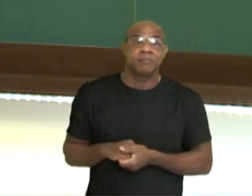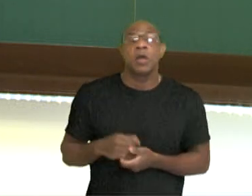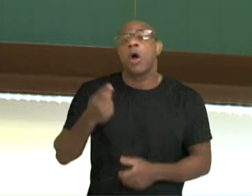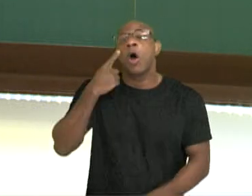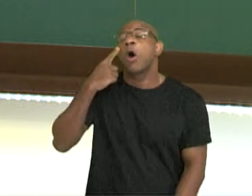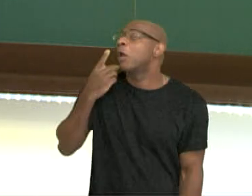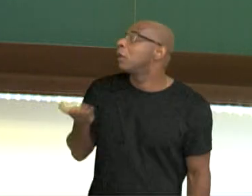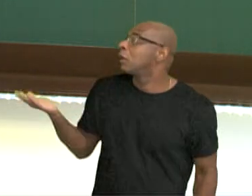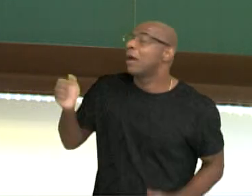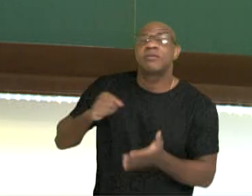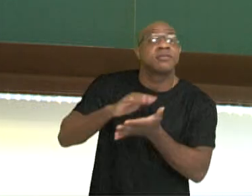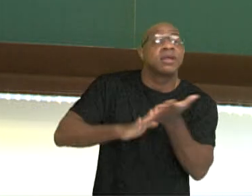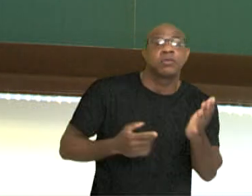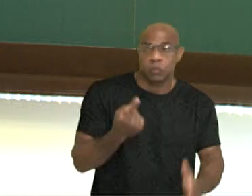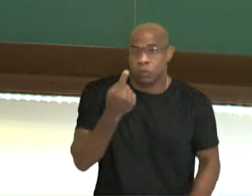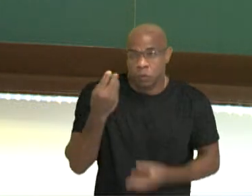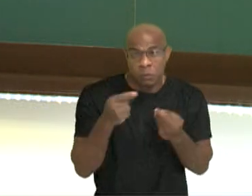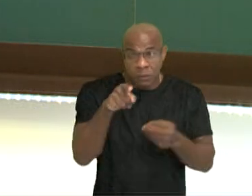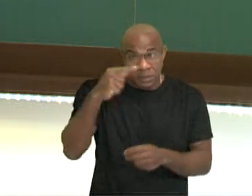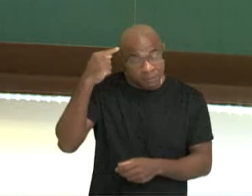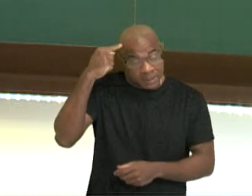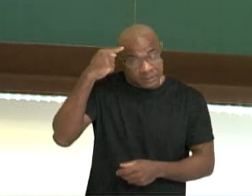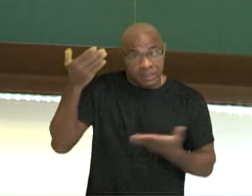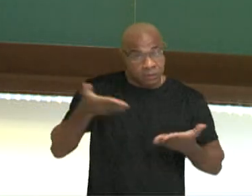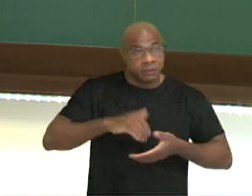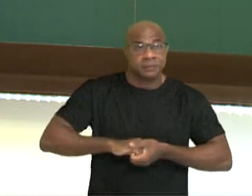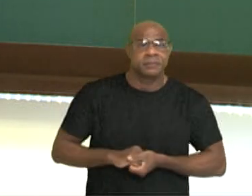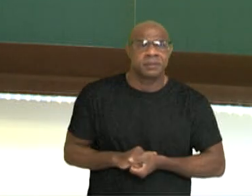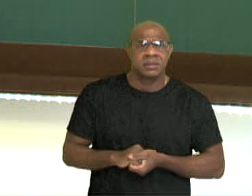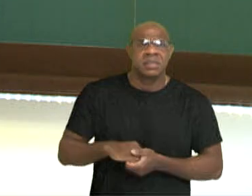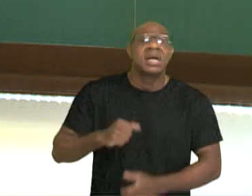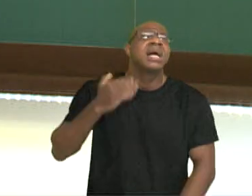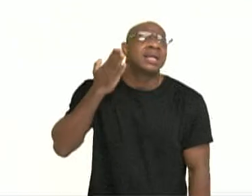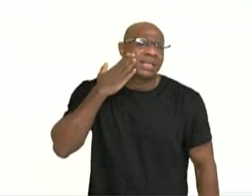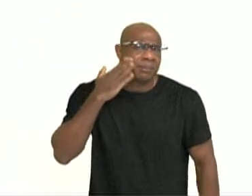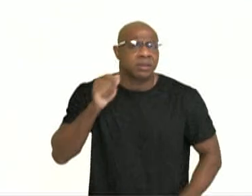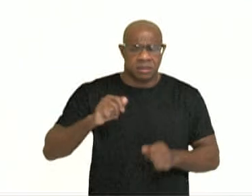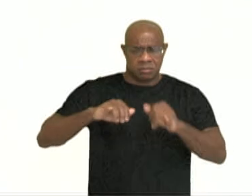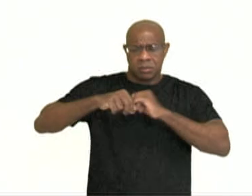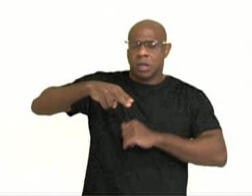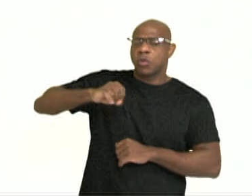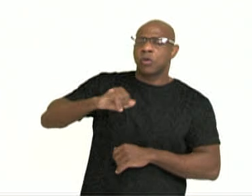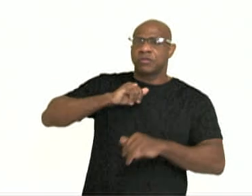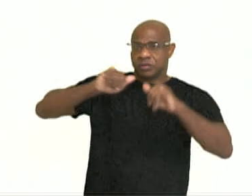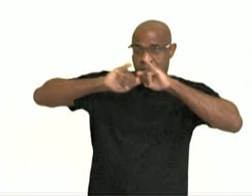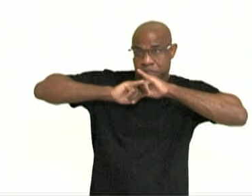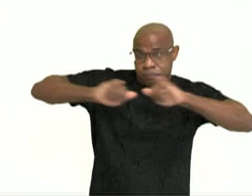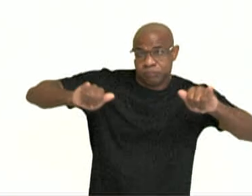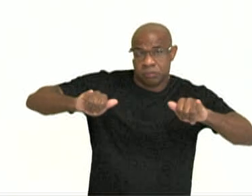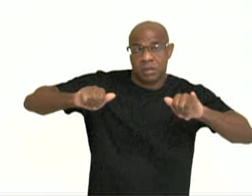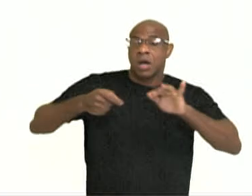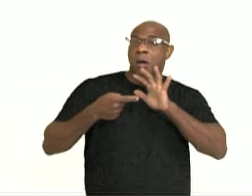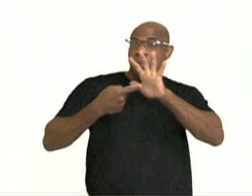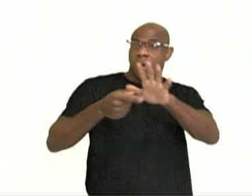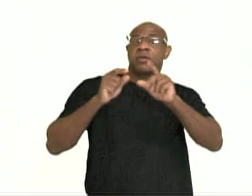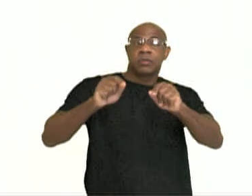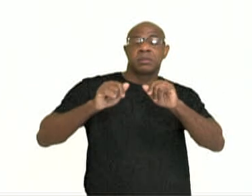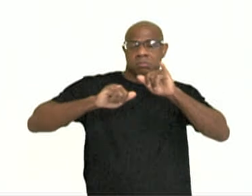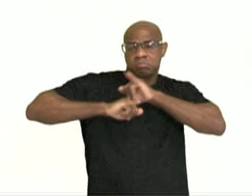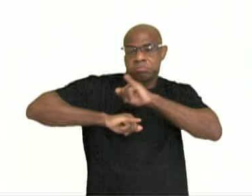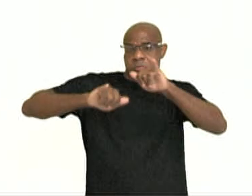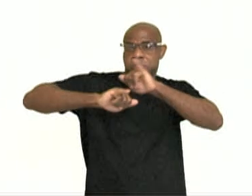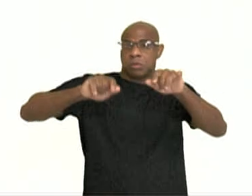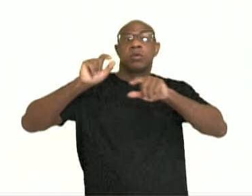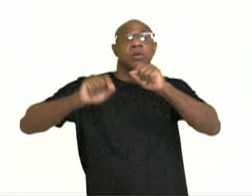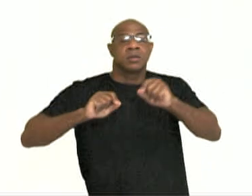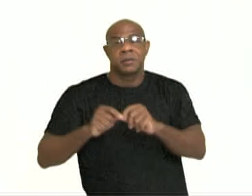o que eu coloquei para você pensar. Sabendo que a notícia relata para noticiar,